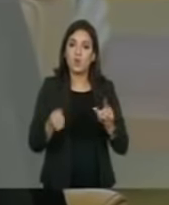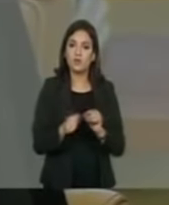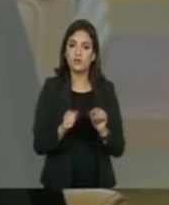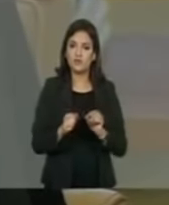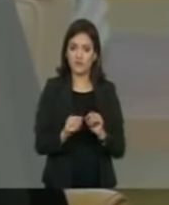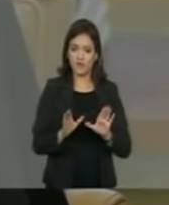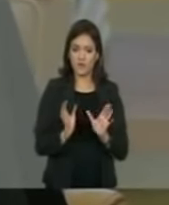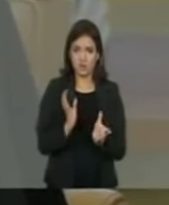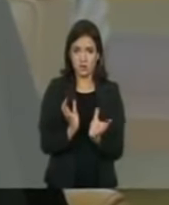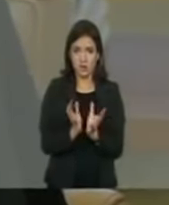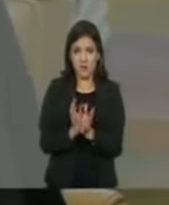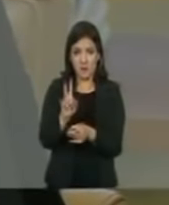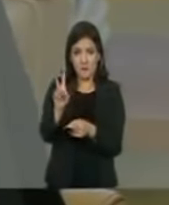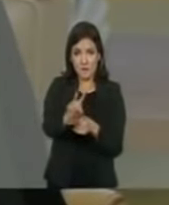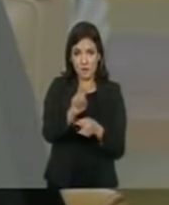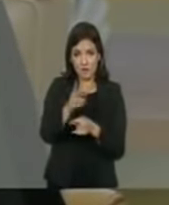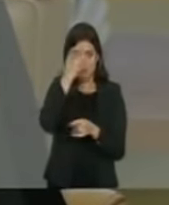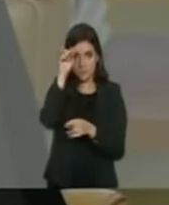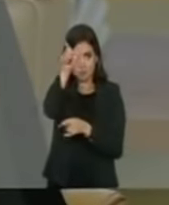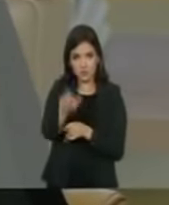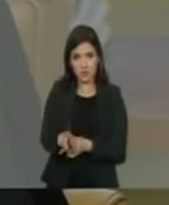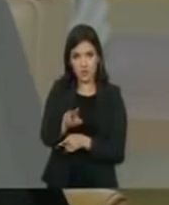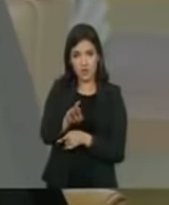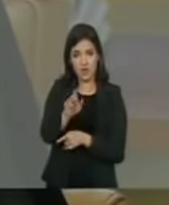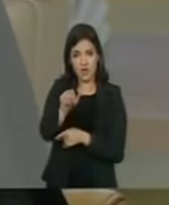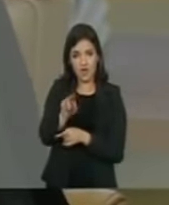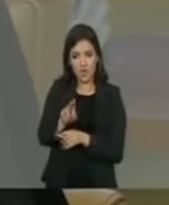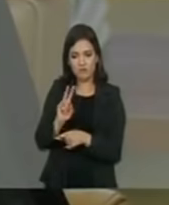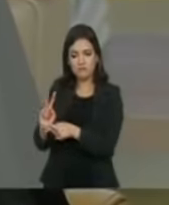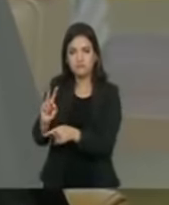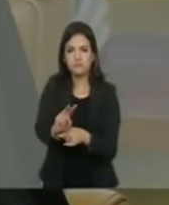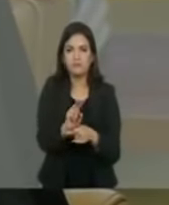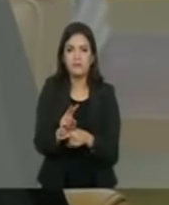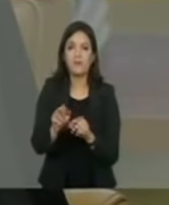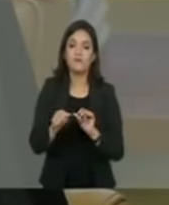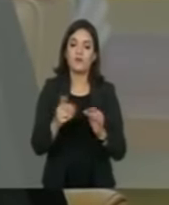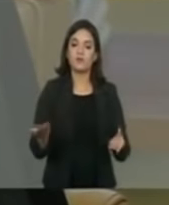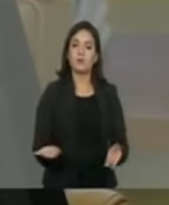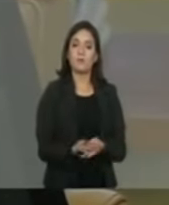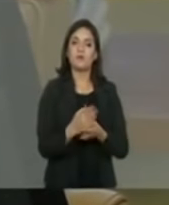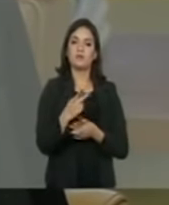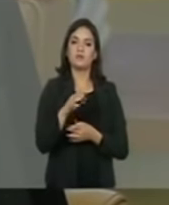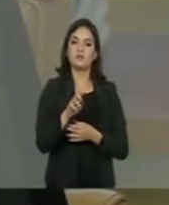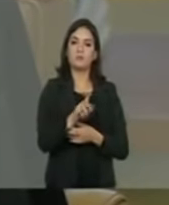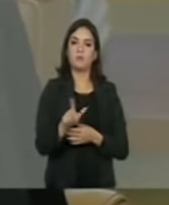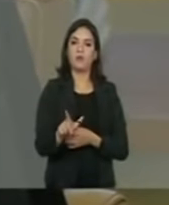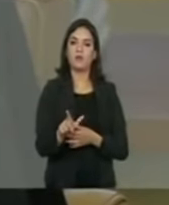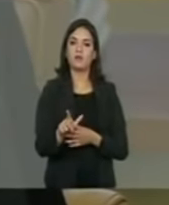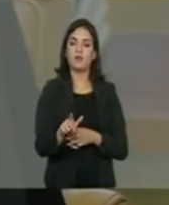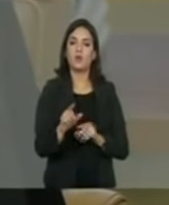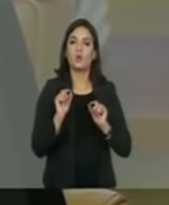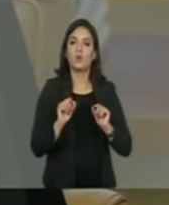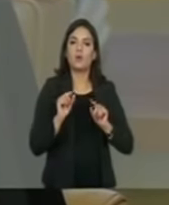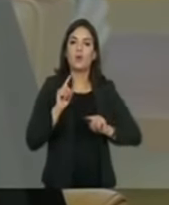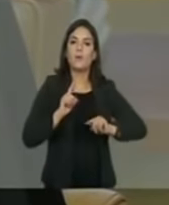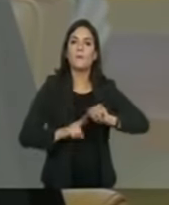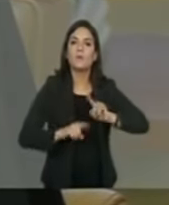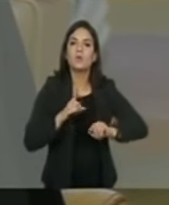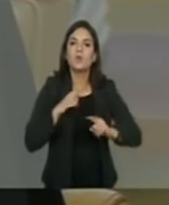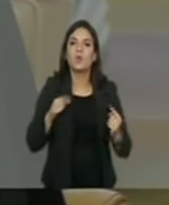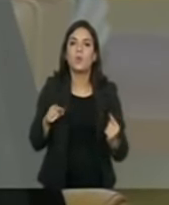em todas a pessoa do réu faz do processo penal um instrumento destinado a